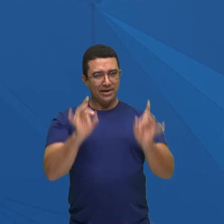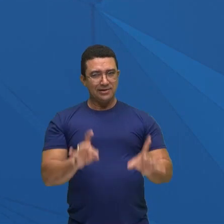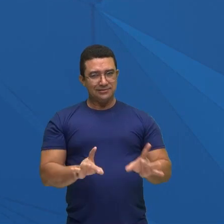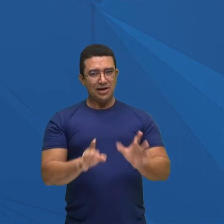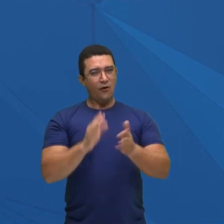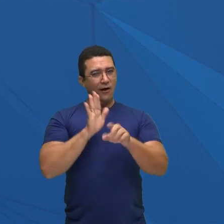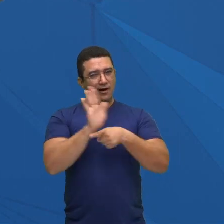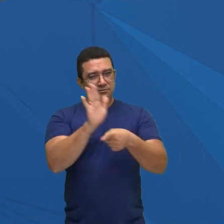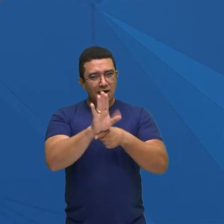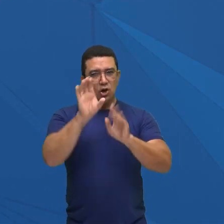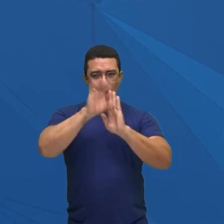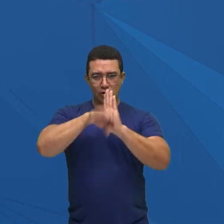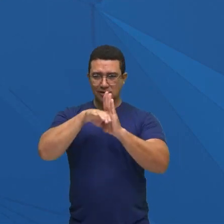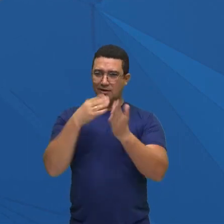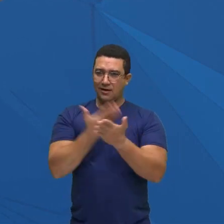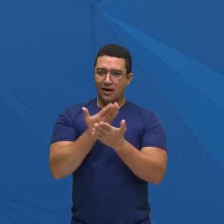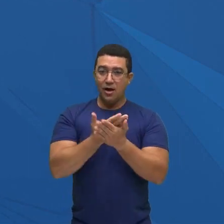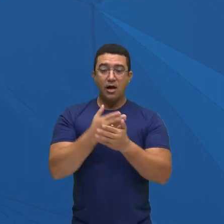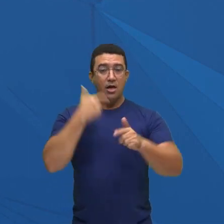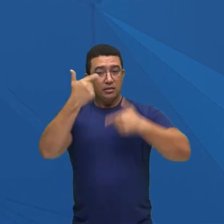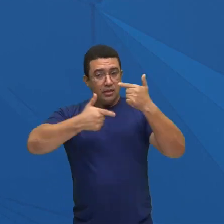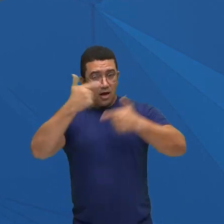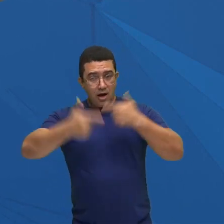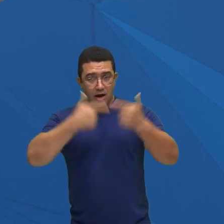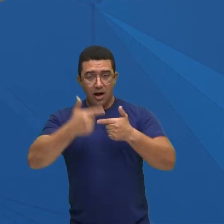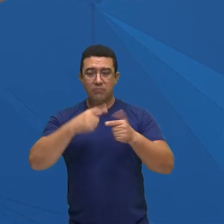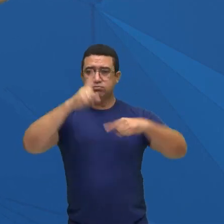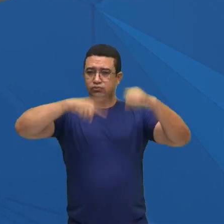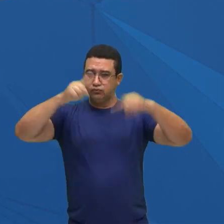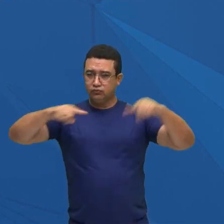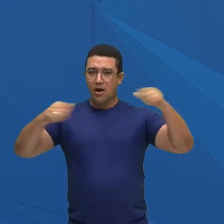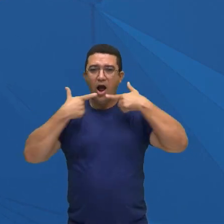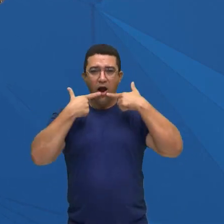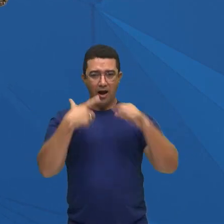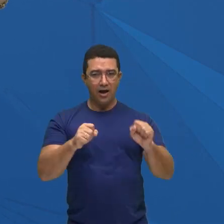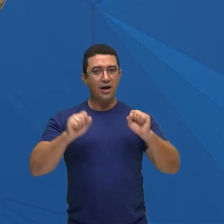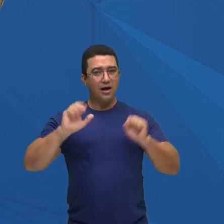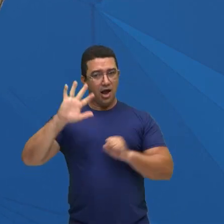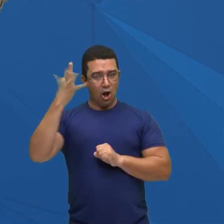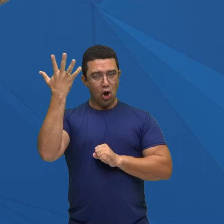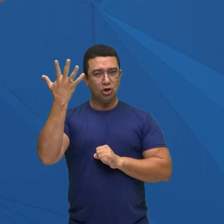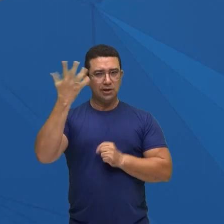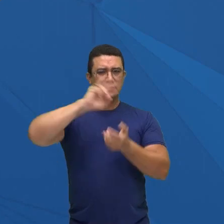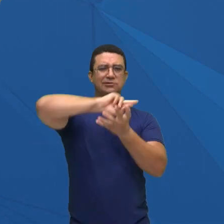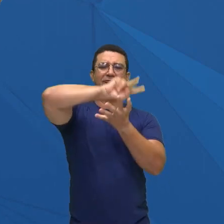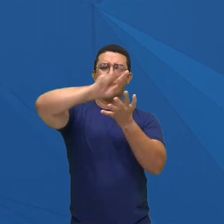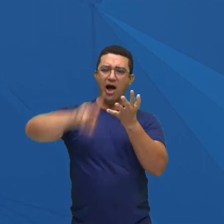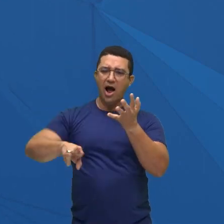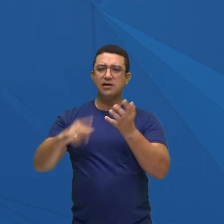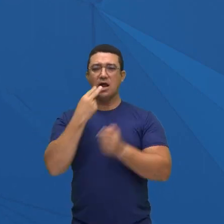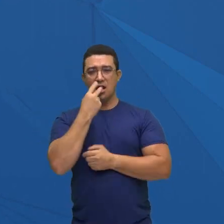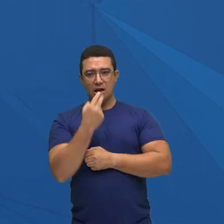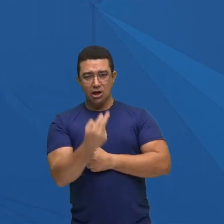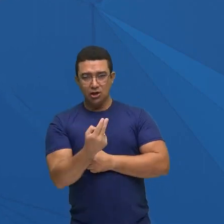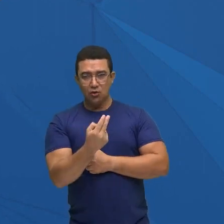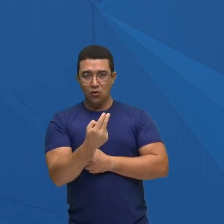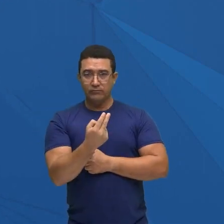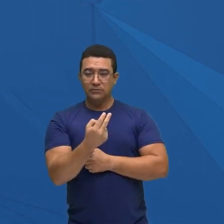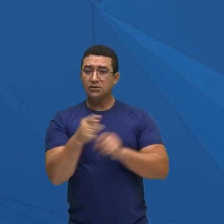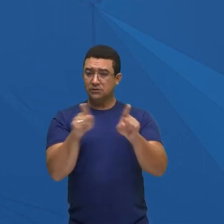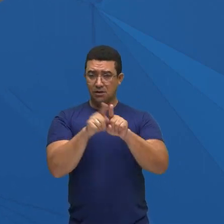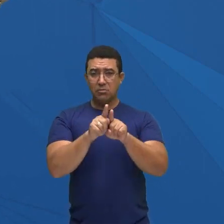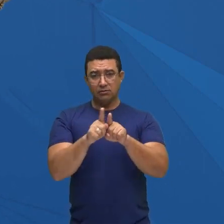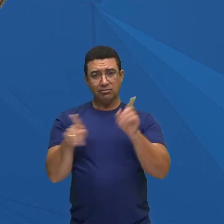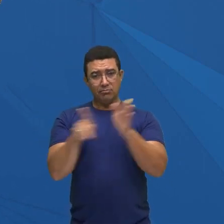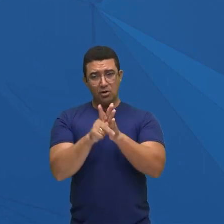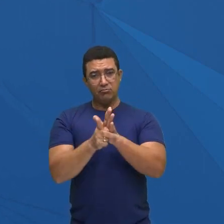nossa aula, né? Trabalhando aí a variação linguística que acontece nos mais diversos idiomas, e também ali a gente tem no próprio português, que